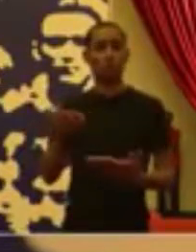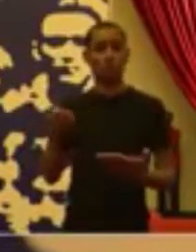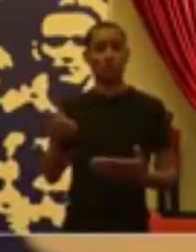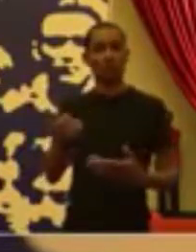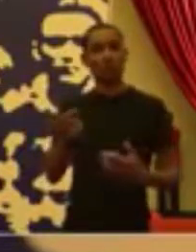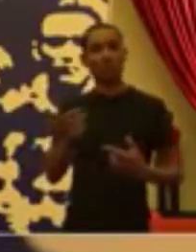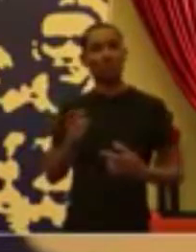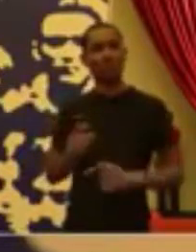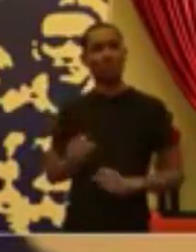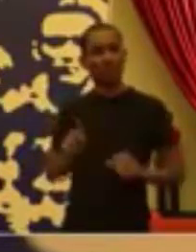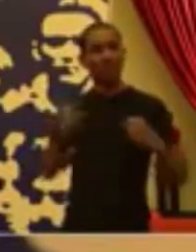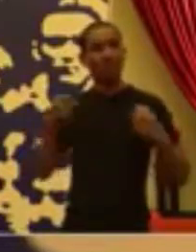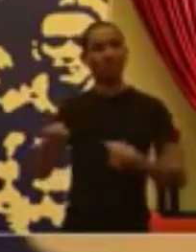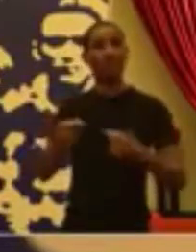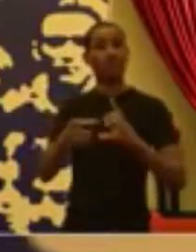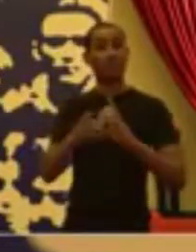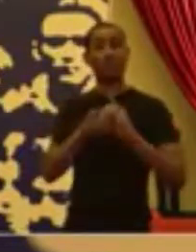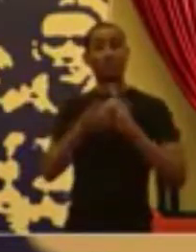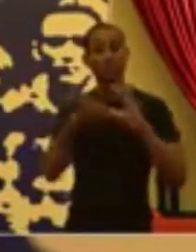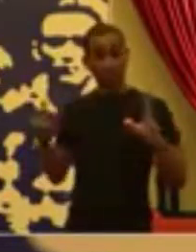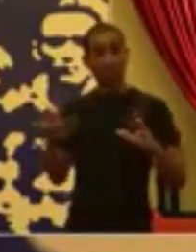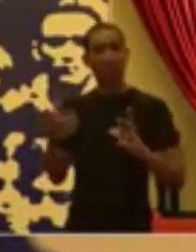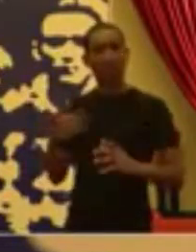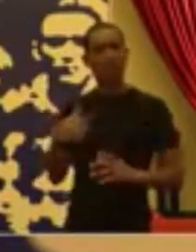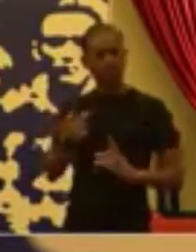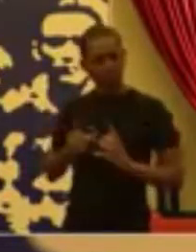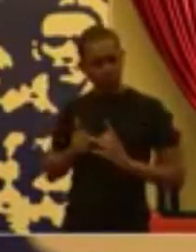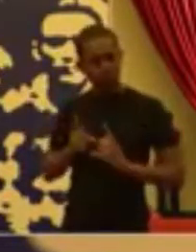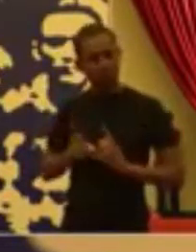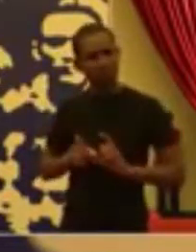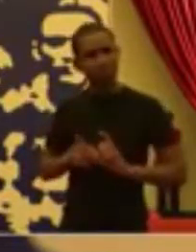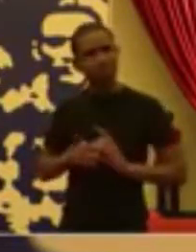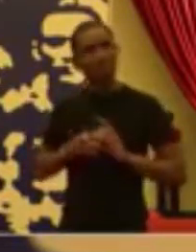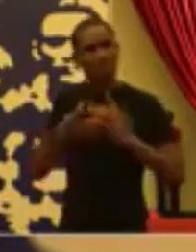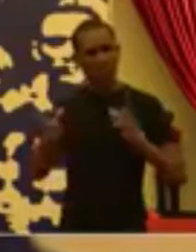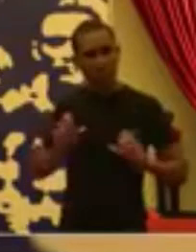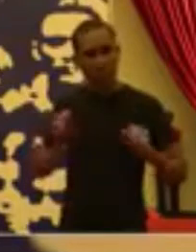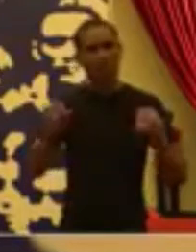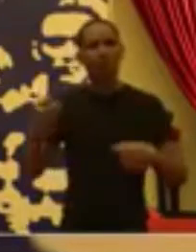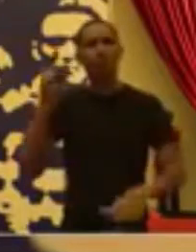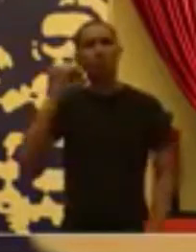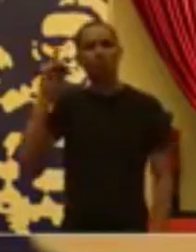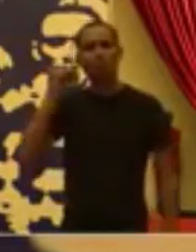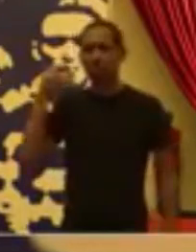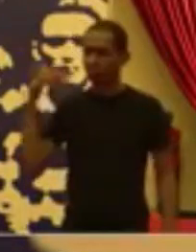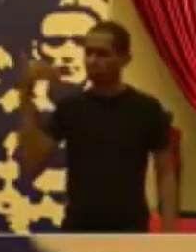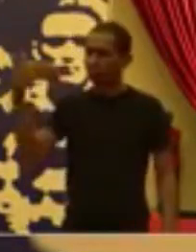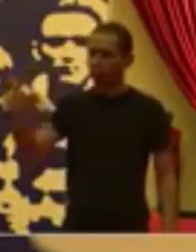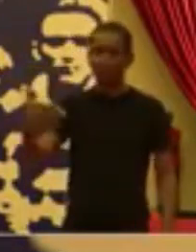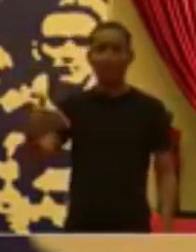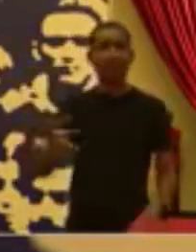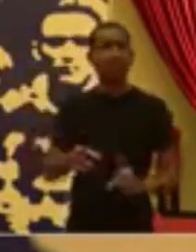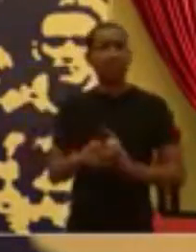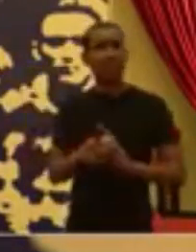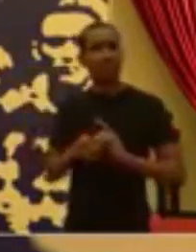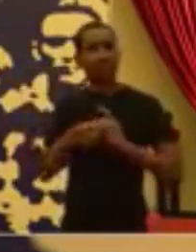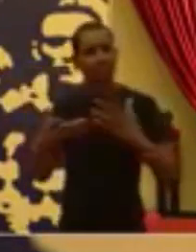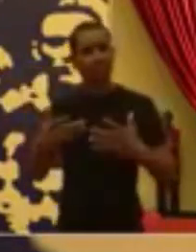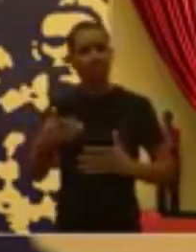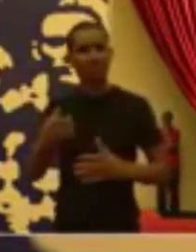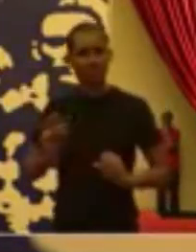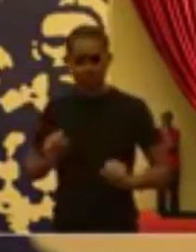democracia, eu defendo a democracia no dia a dia. Isso é que eu posso compor aqui com vocês. Defender a democracia